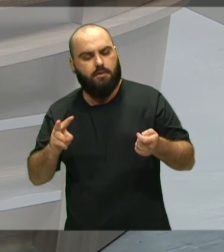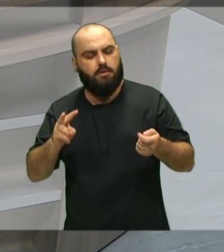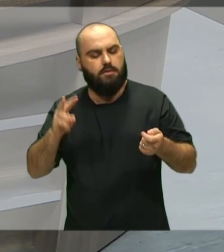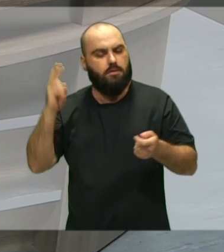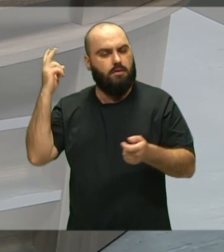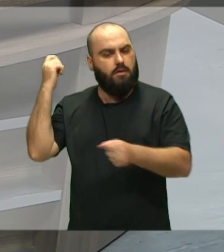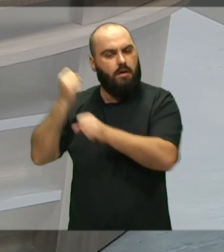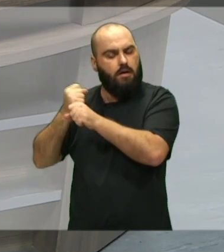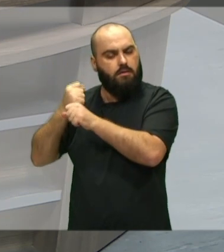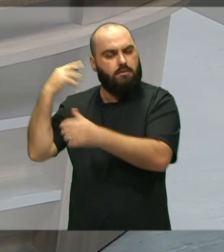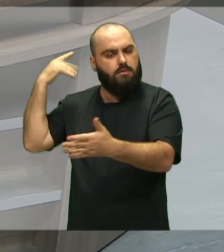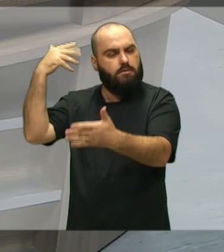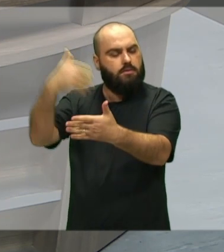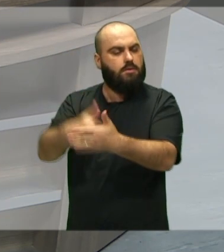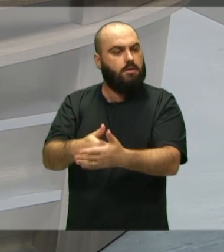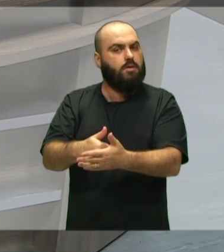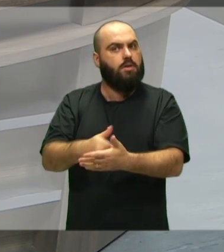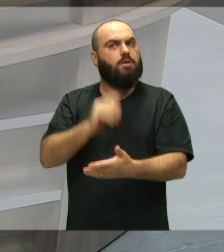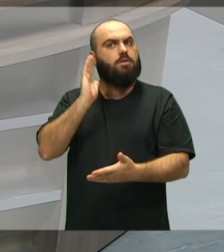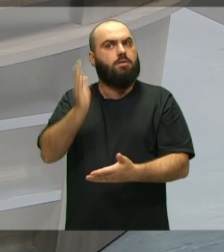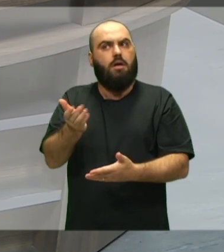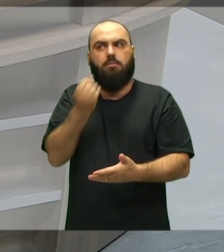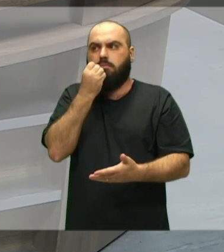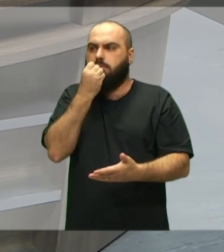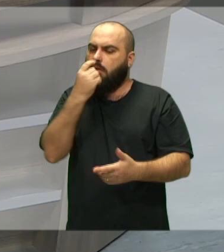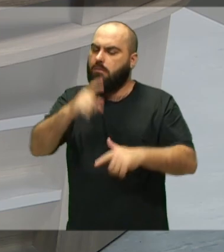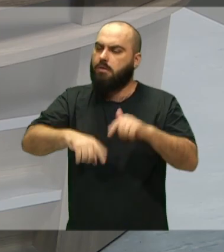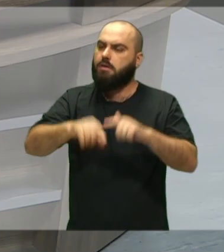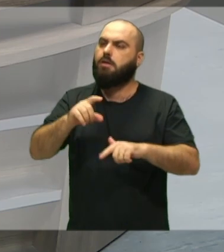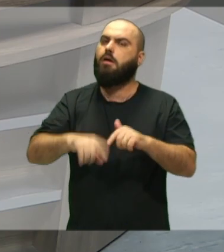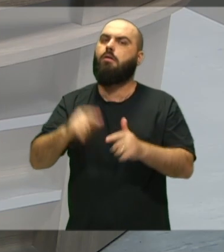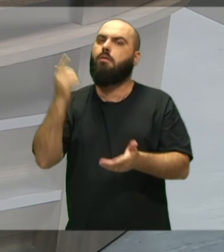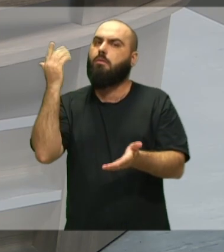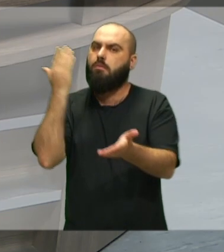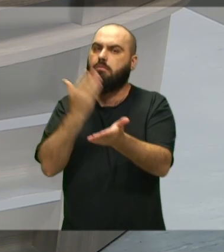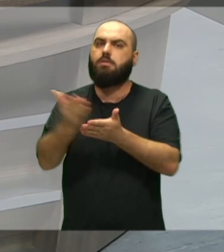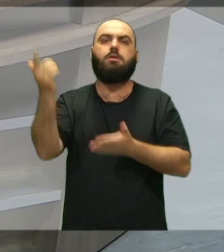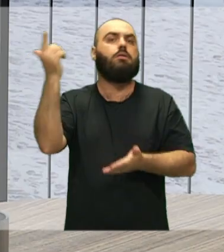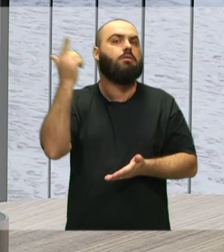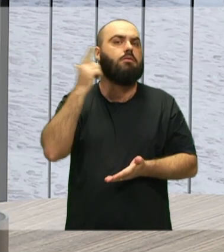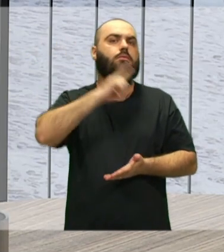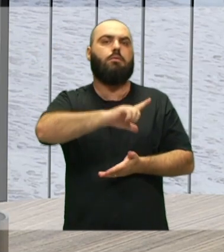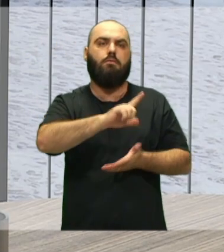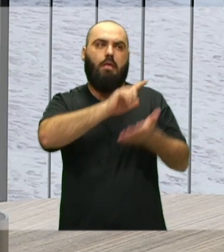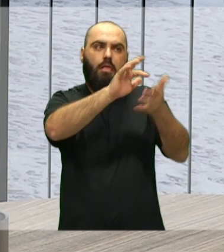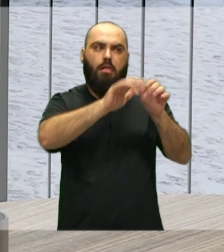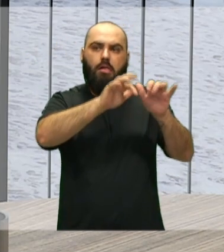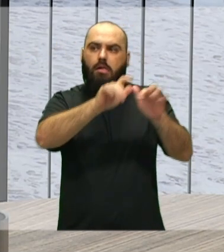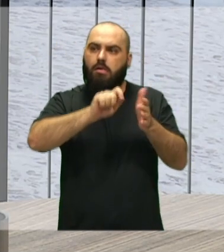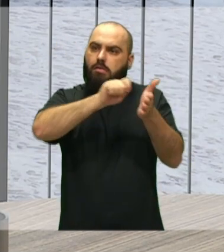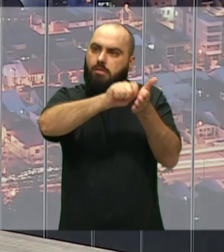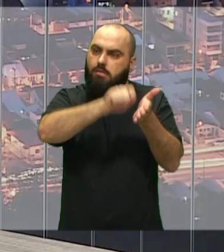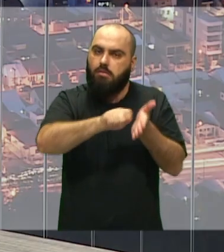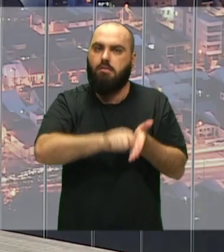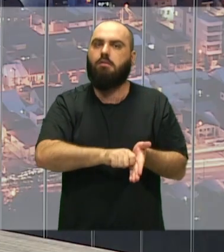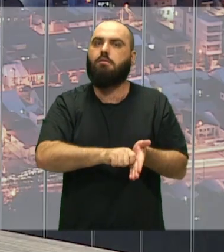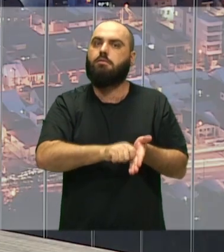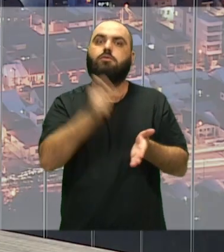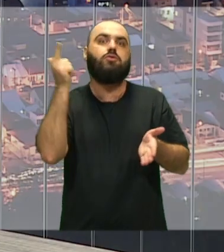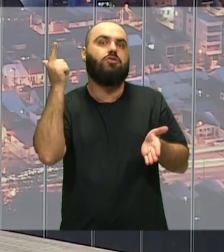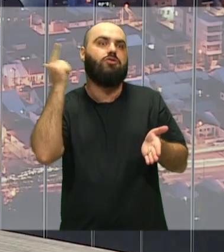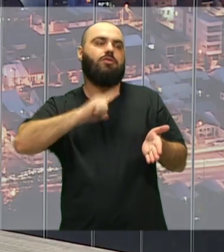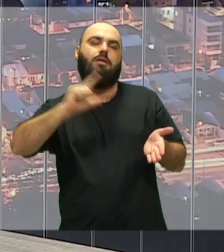material, dei mais uma aperfeiçoada, foi onde a gente chegou na obra do direito administrativo, né? E assim, o